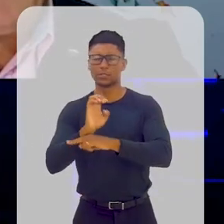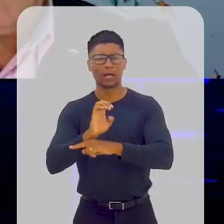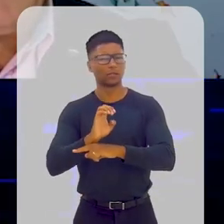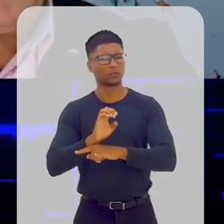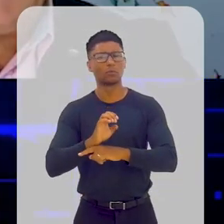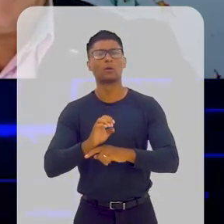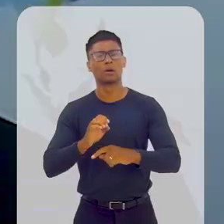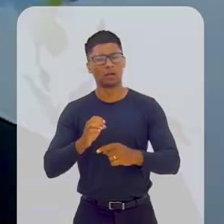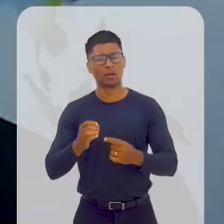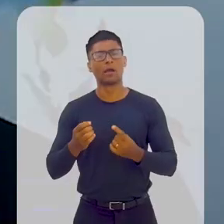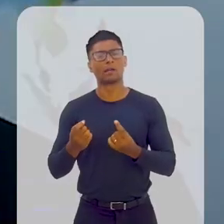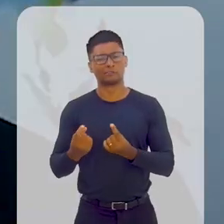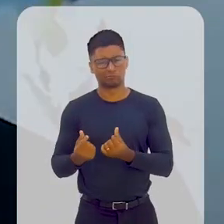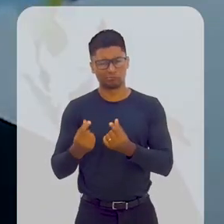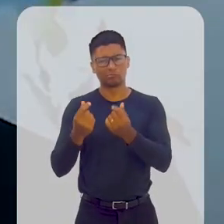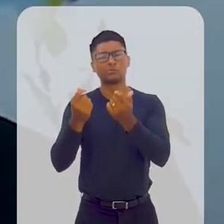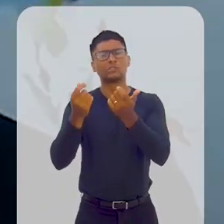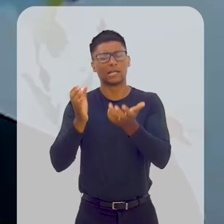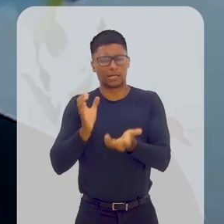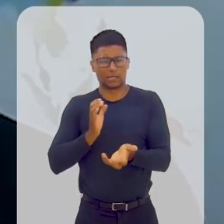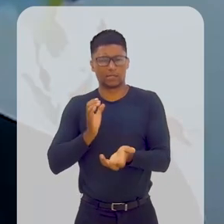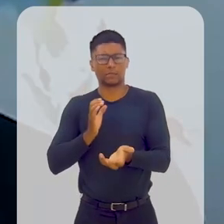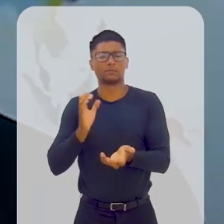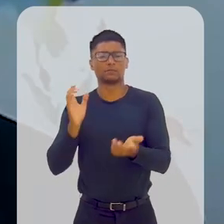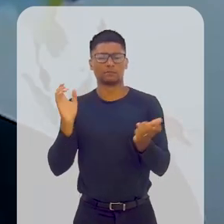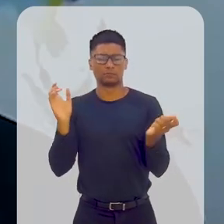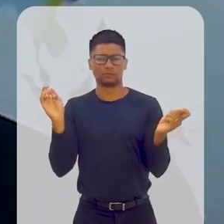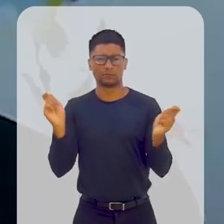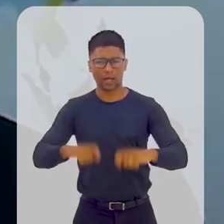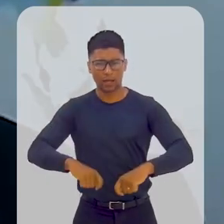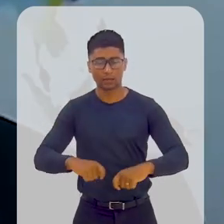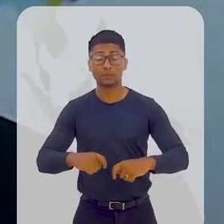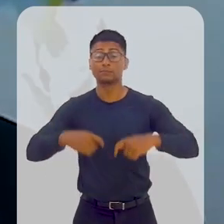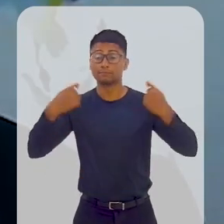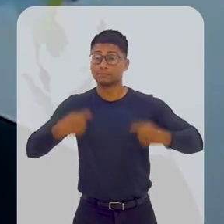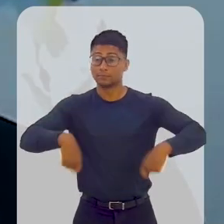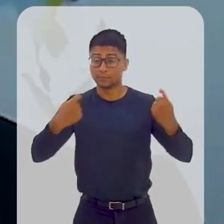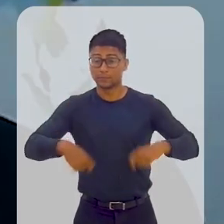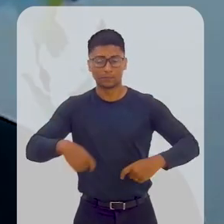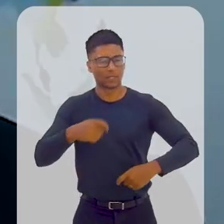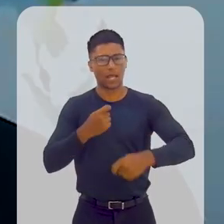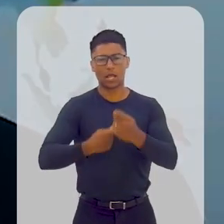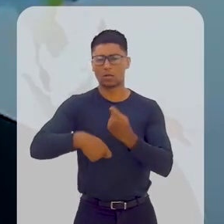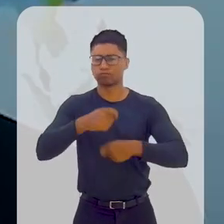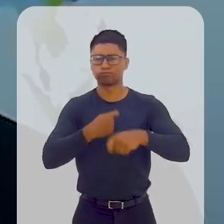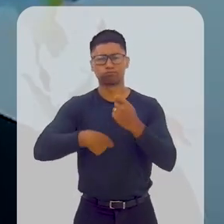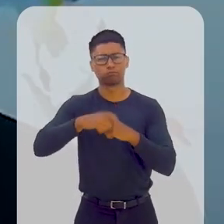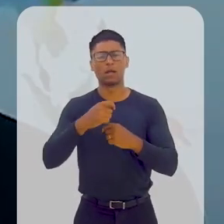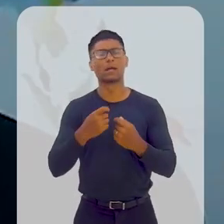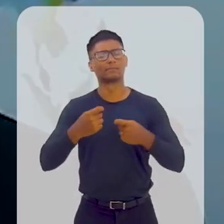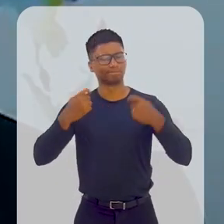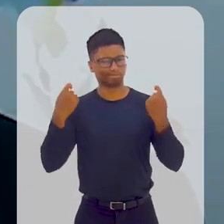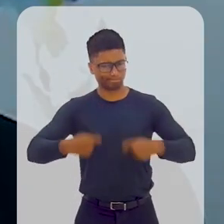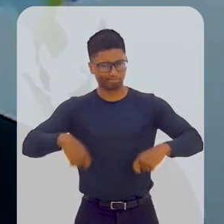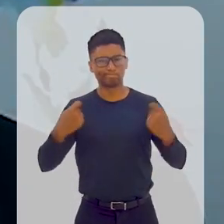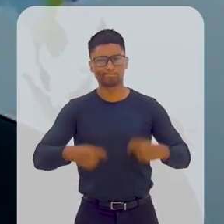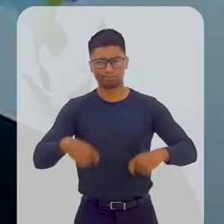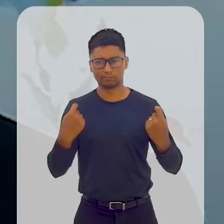e deve, e certamente vai retomar o protagonismo na economia nacional, né?